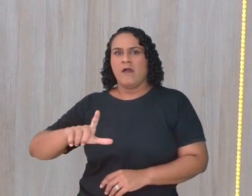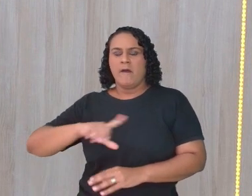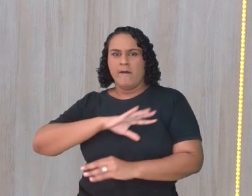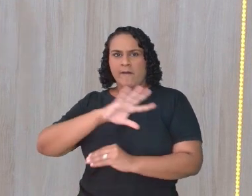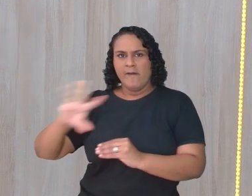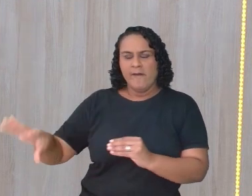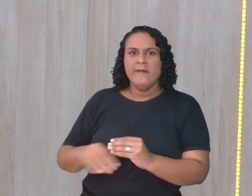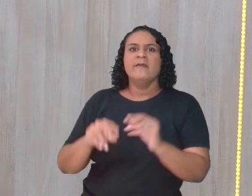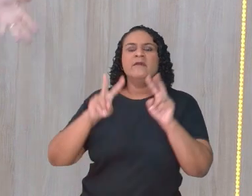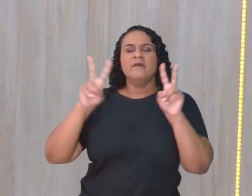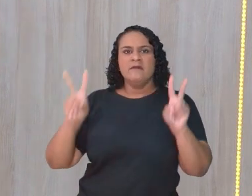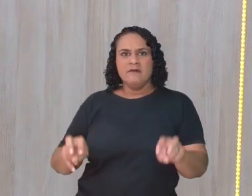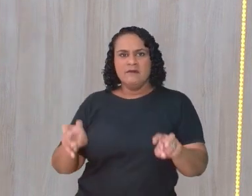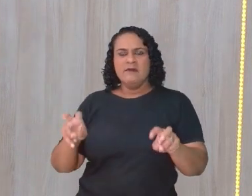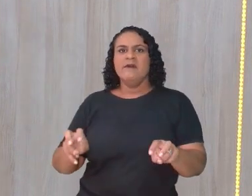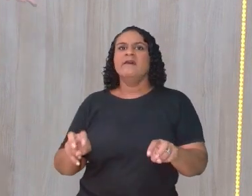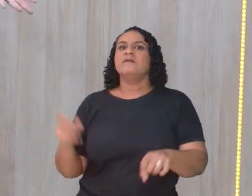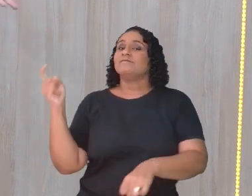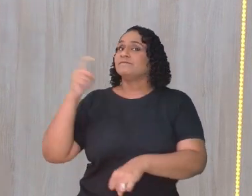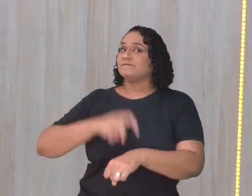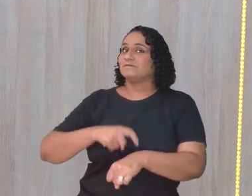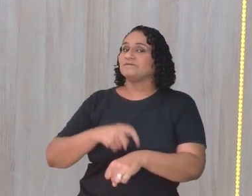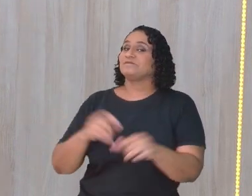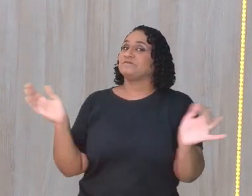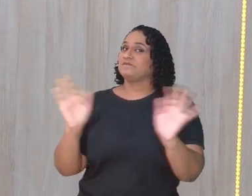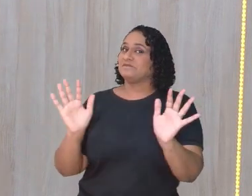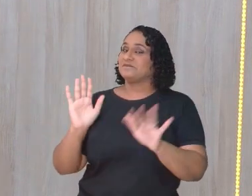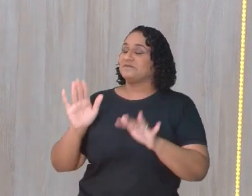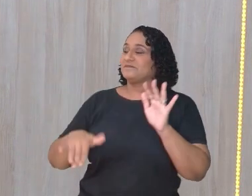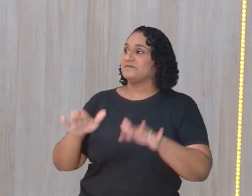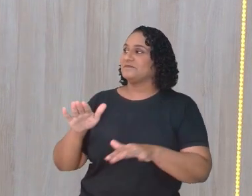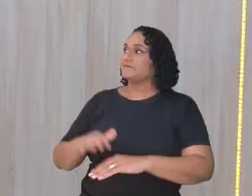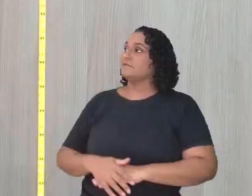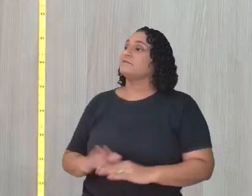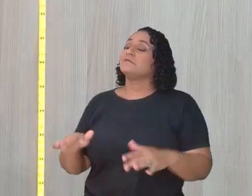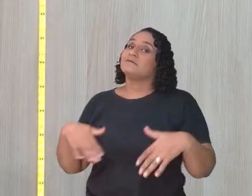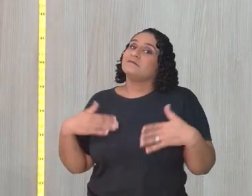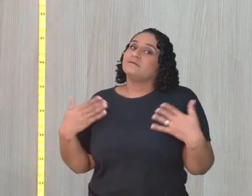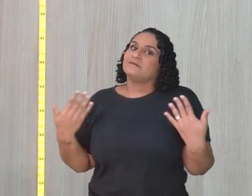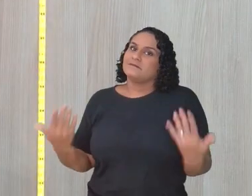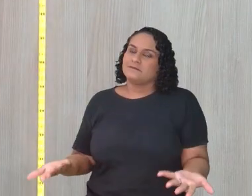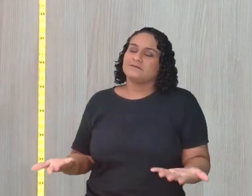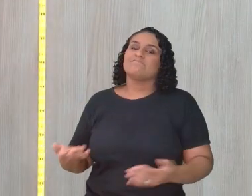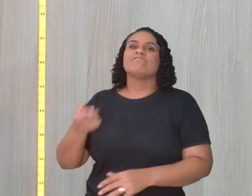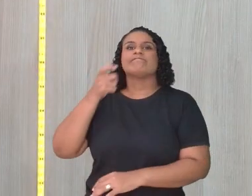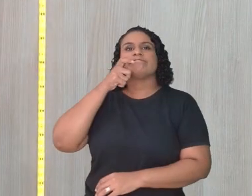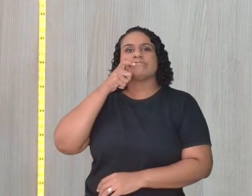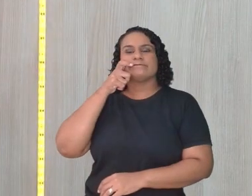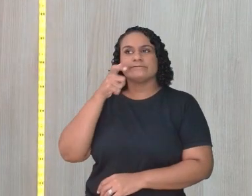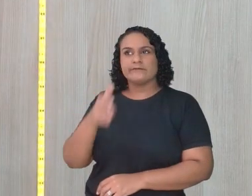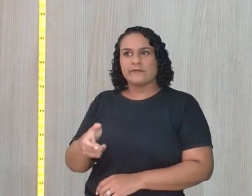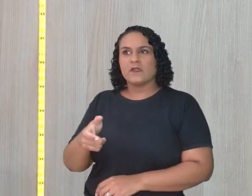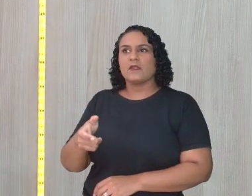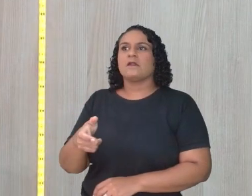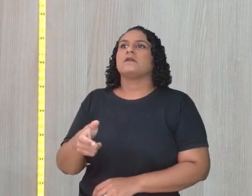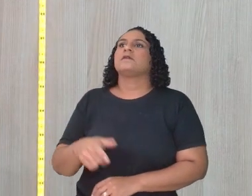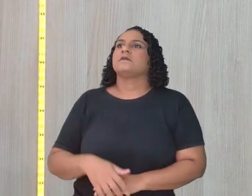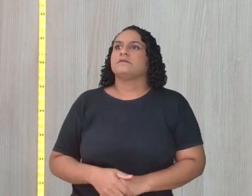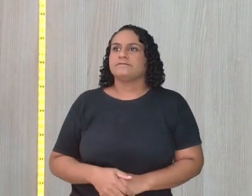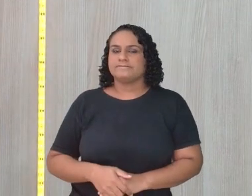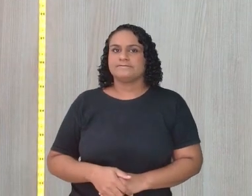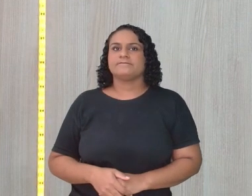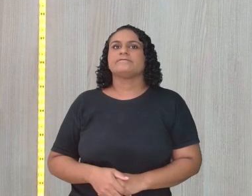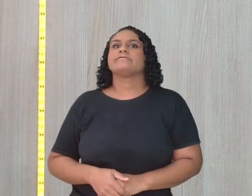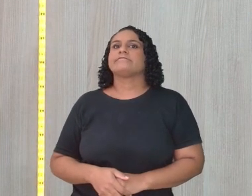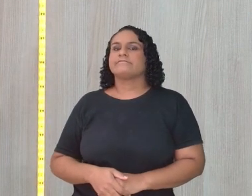binária e, de acordo com o horário, se despedir, dependendo. Pois é, professora Cláudia, é bem interessante aí, que mais citado